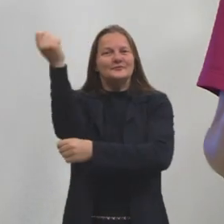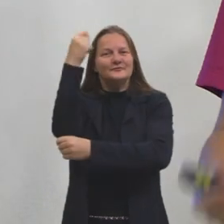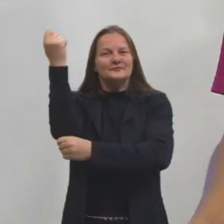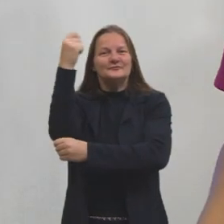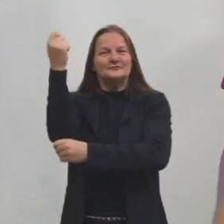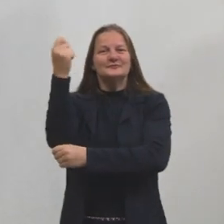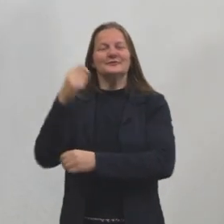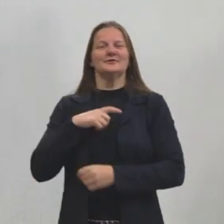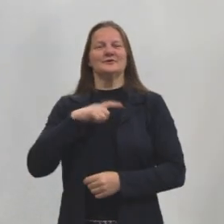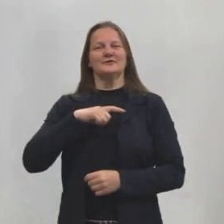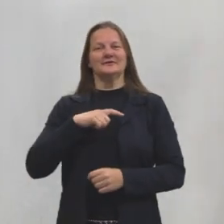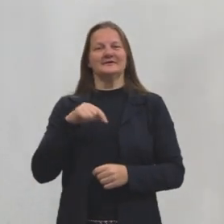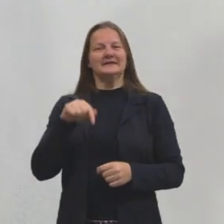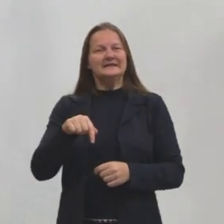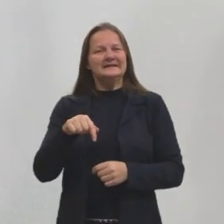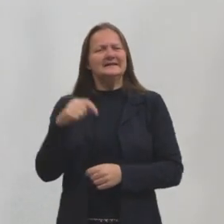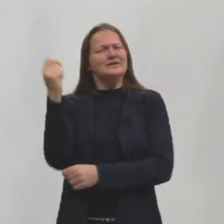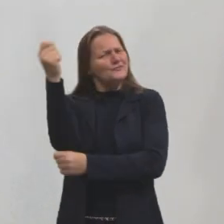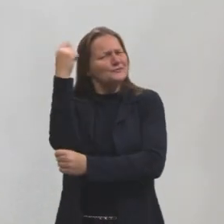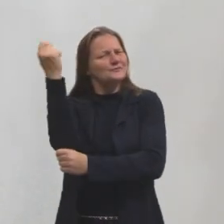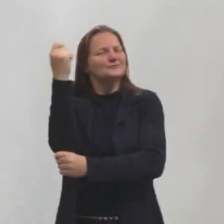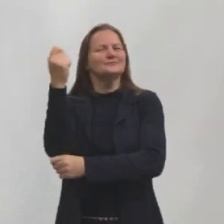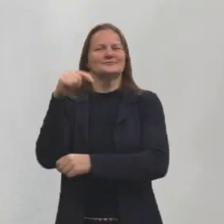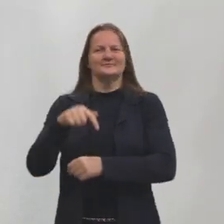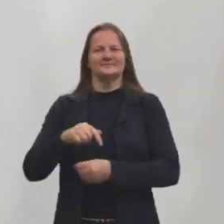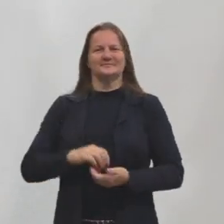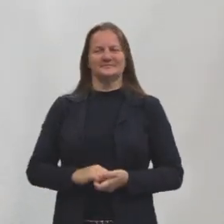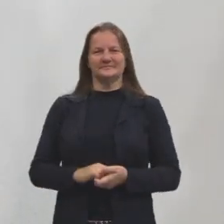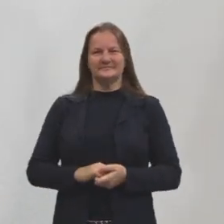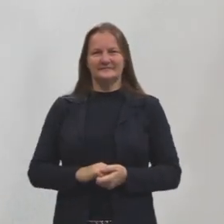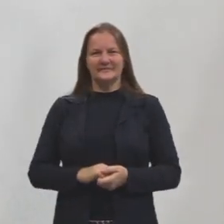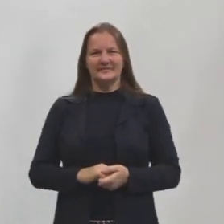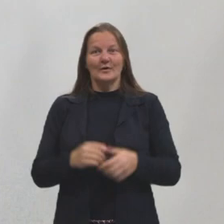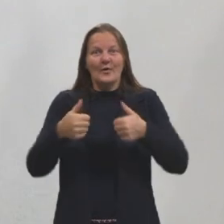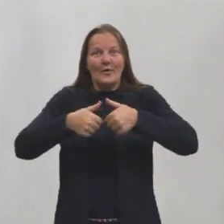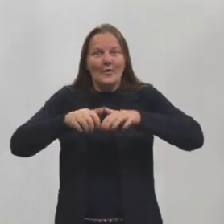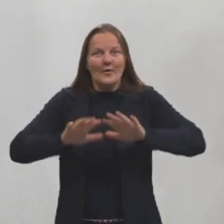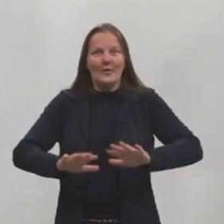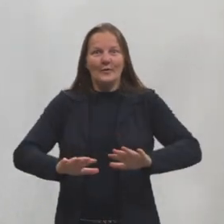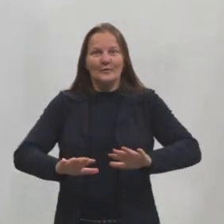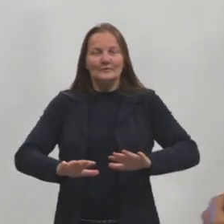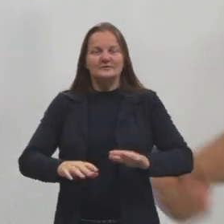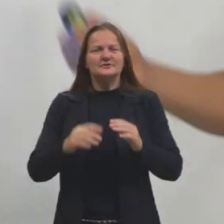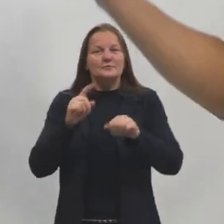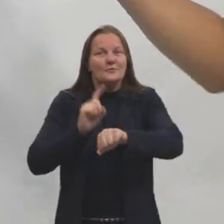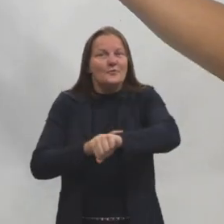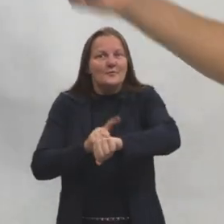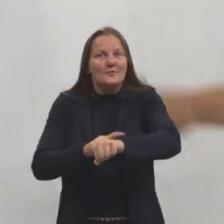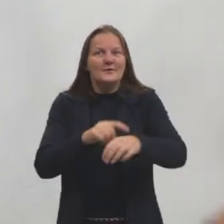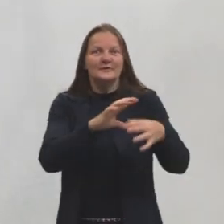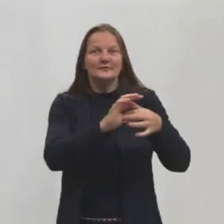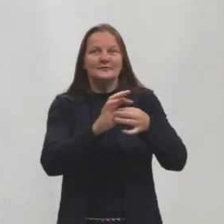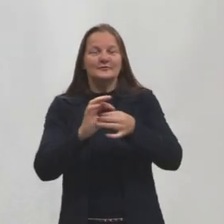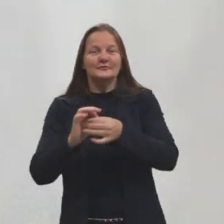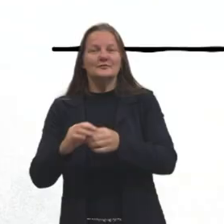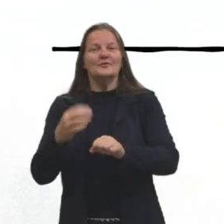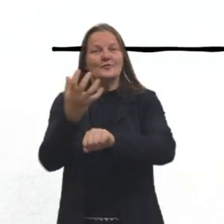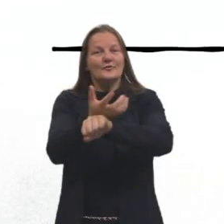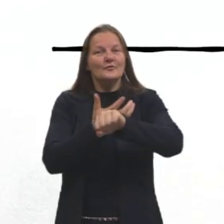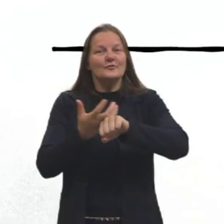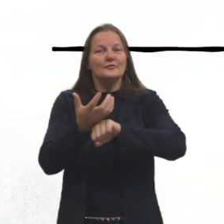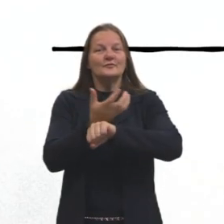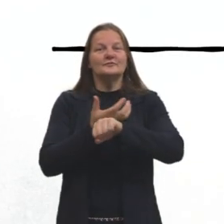da Secretaria de Educação do Estado do Rio Grande do Sul. Estamos hoje, nesse momento, no componente